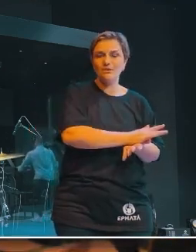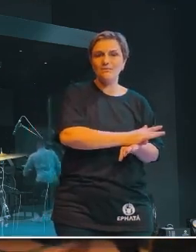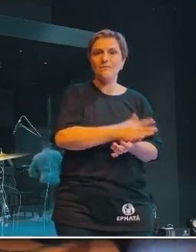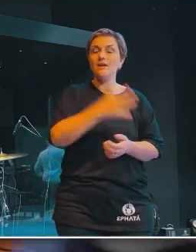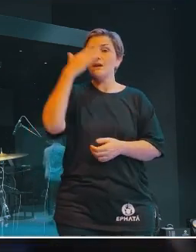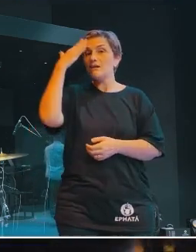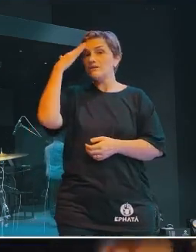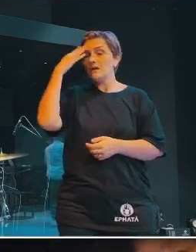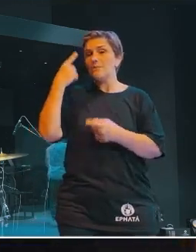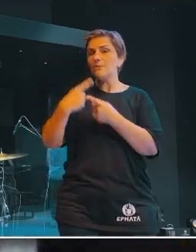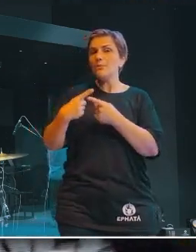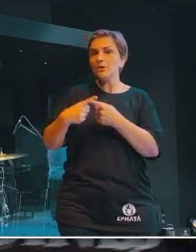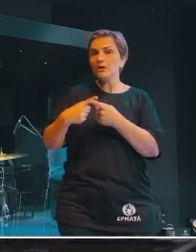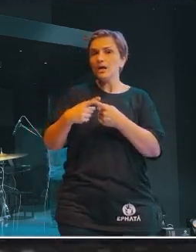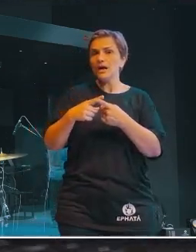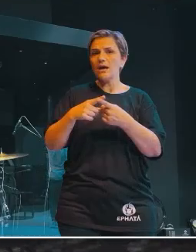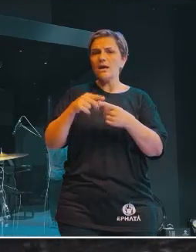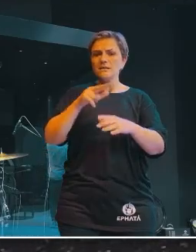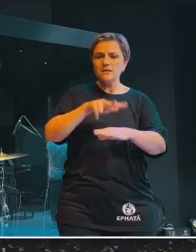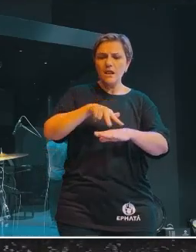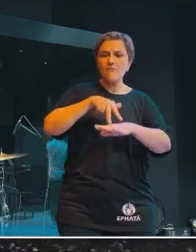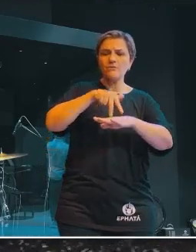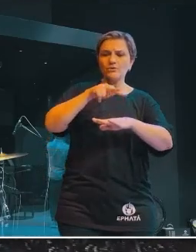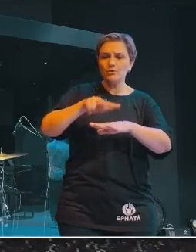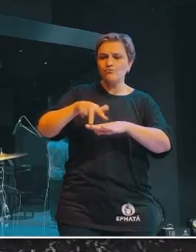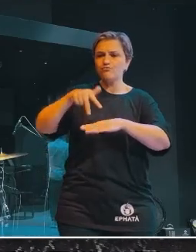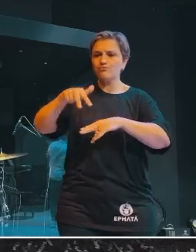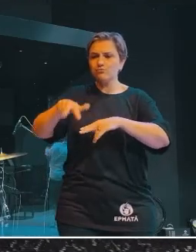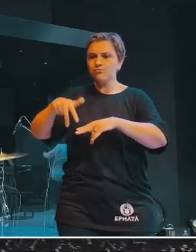Sabe por que se levanta tudo ao mesmo tempo?